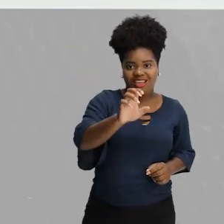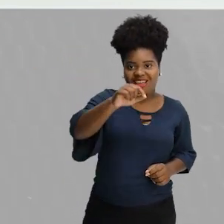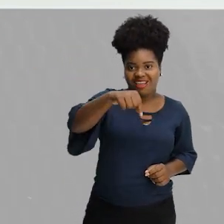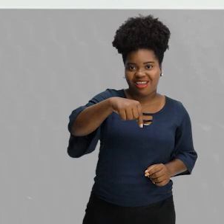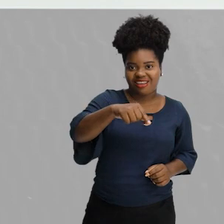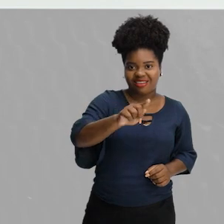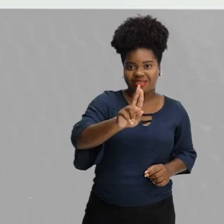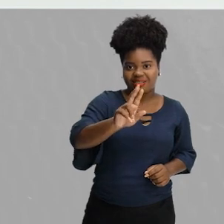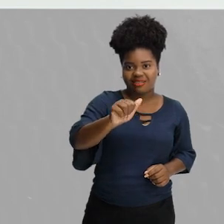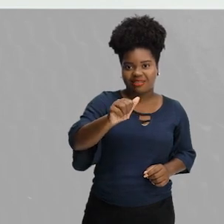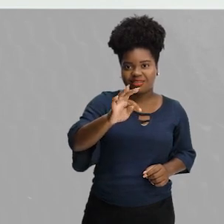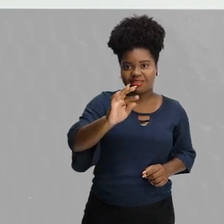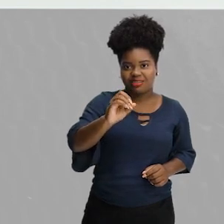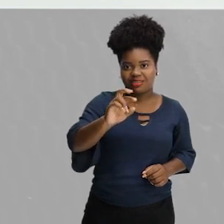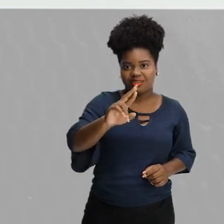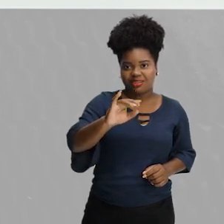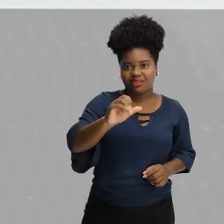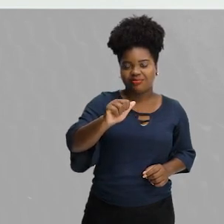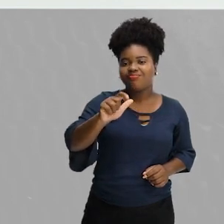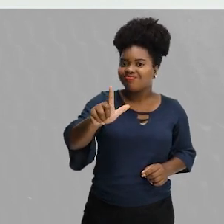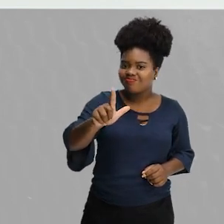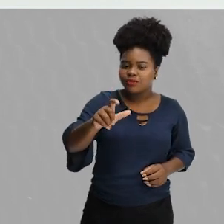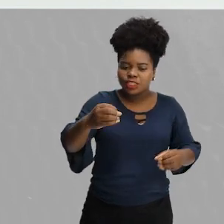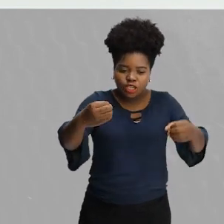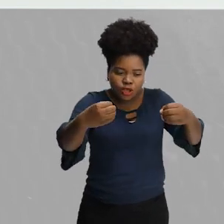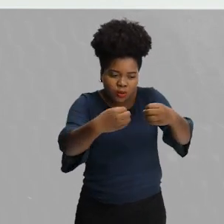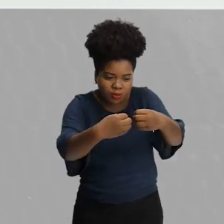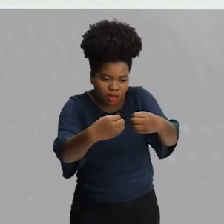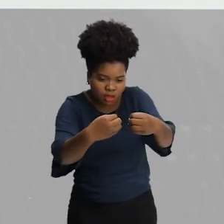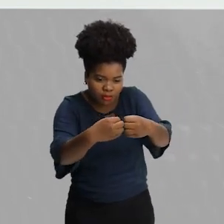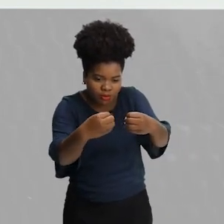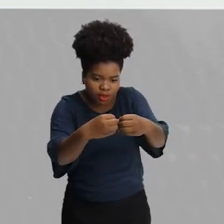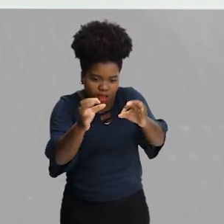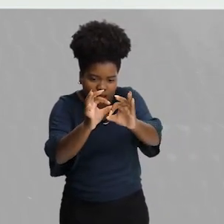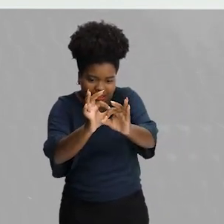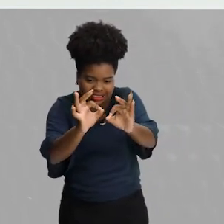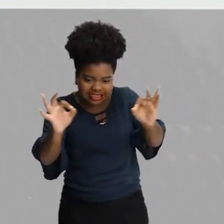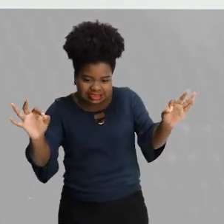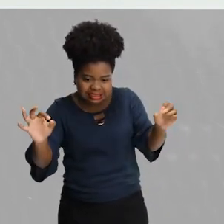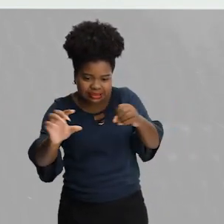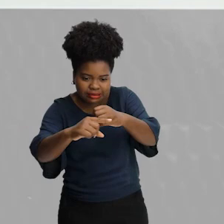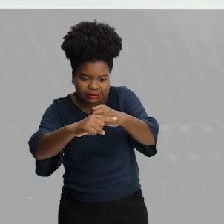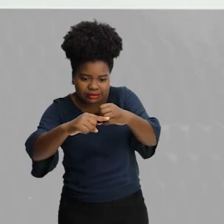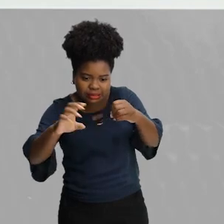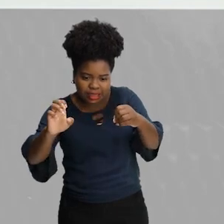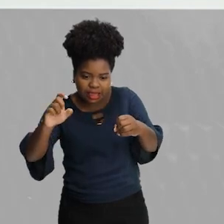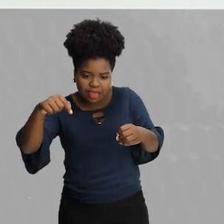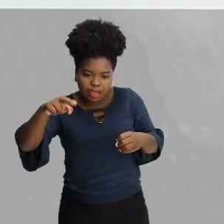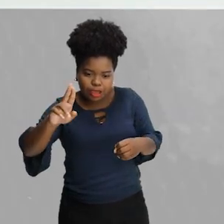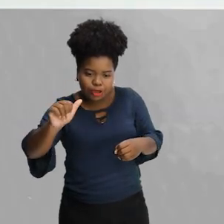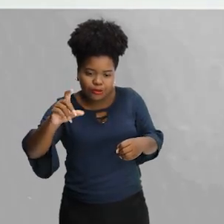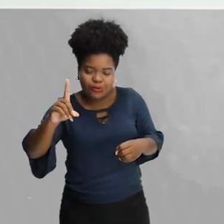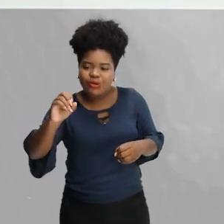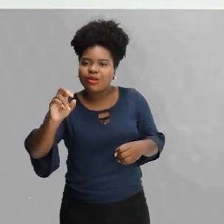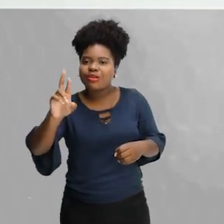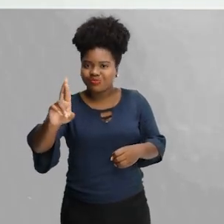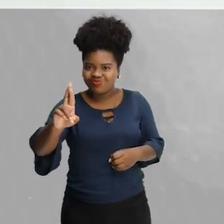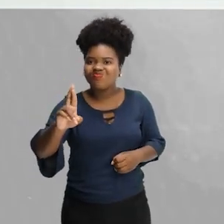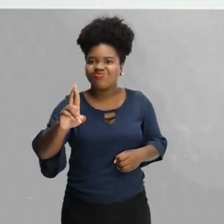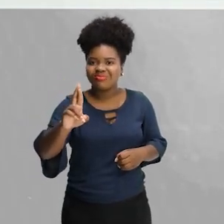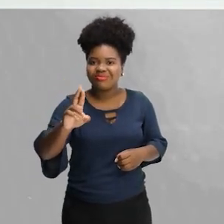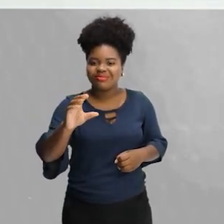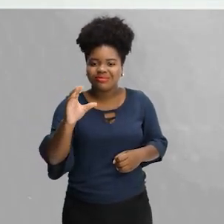equatorial. Quanto mais próximo da zona da linha do Equador, mais intenso são